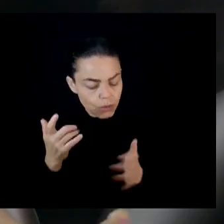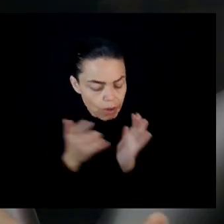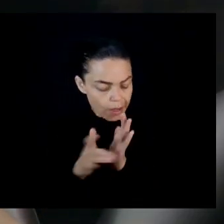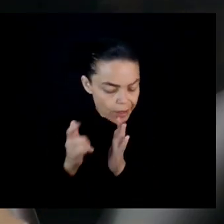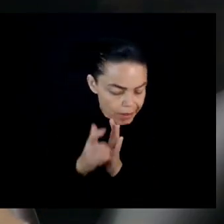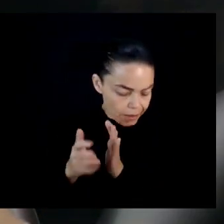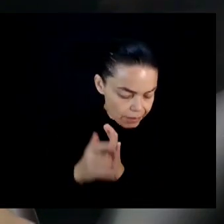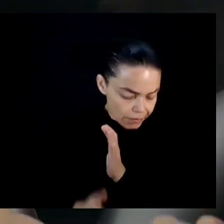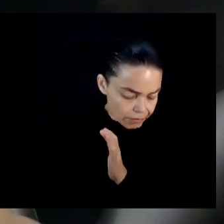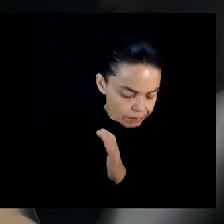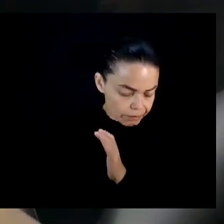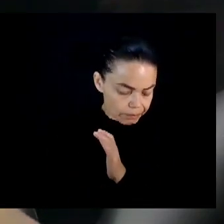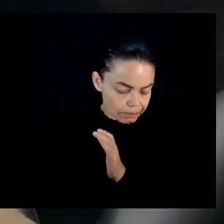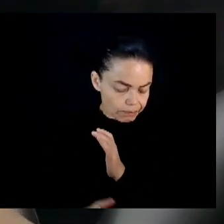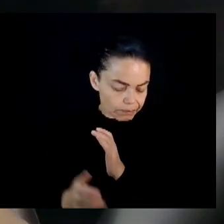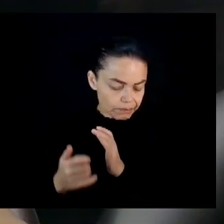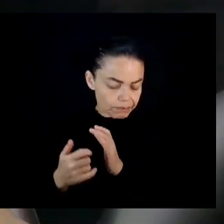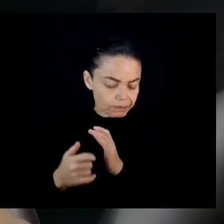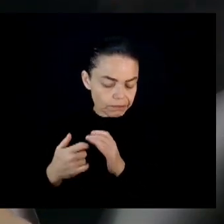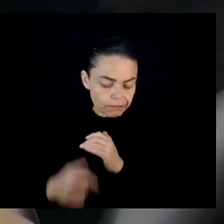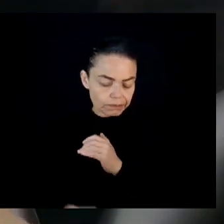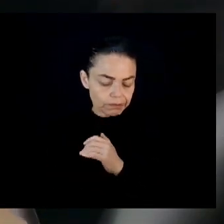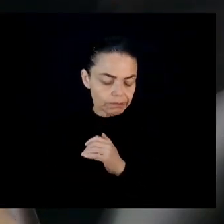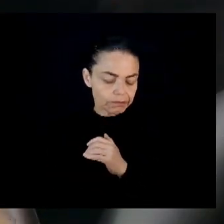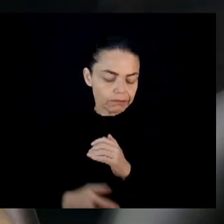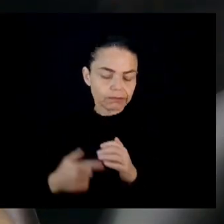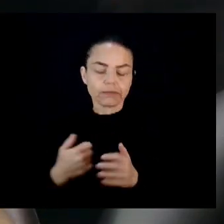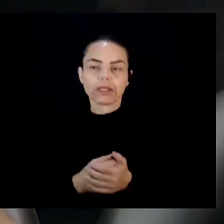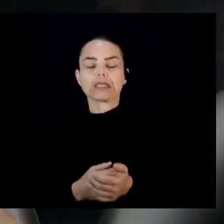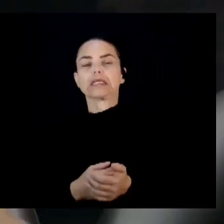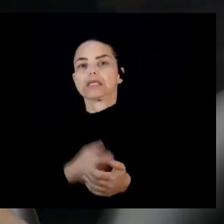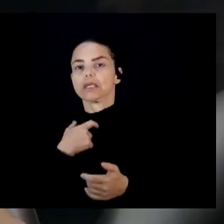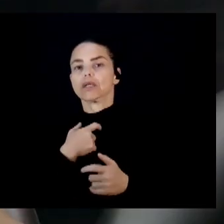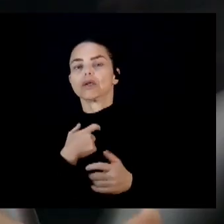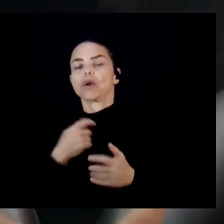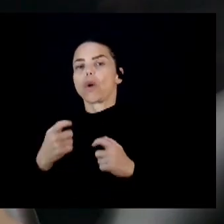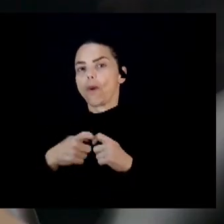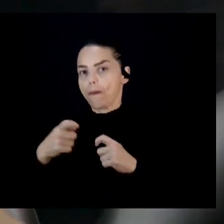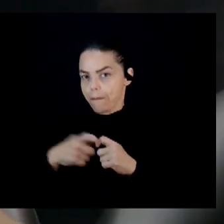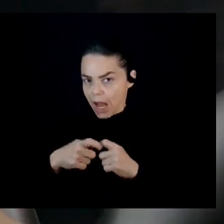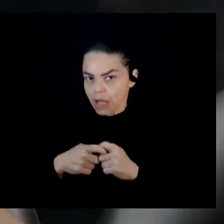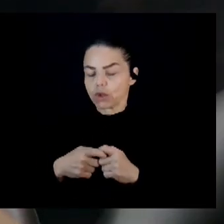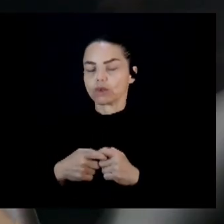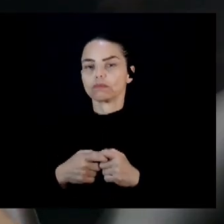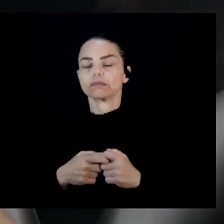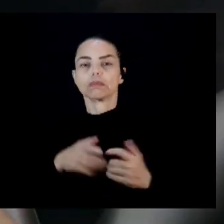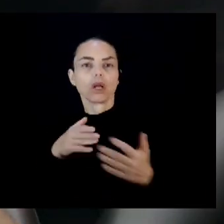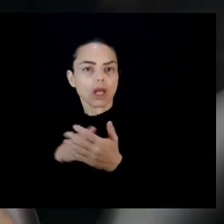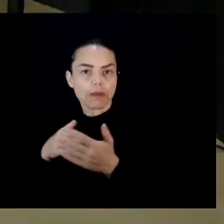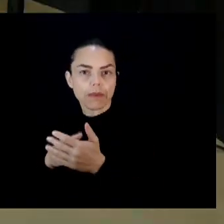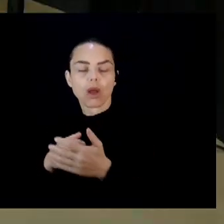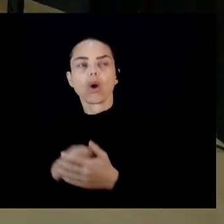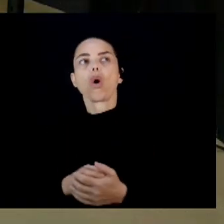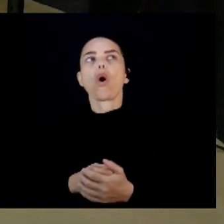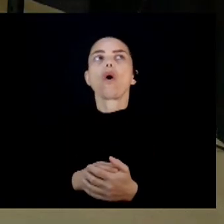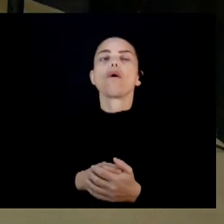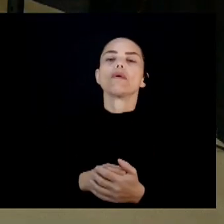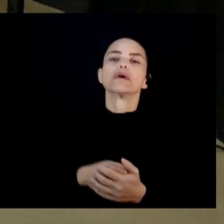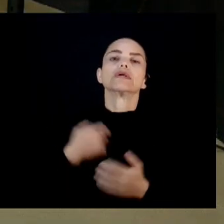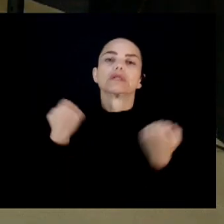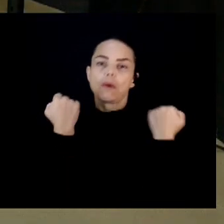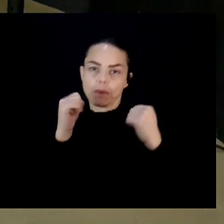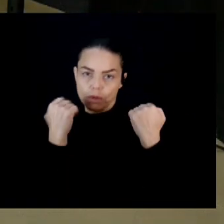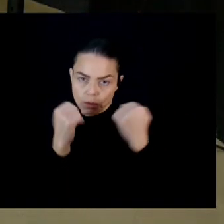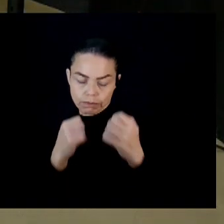preciso você ter o respaldo de um profissional da saúde para você entender e compreender os seus limites e onde você pode chegar realmente. Inclusive, quando a gente fala